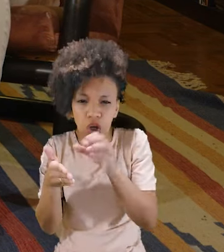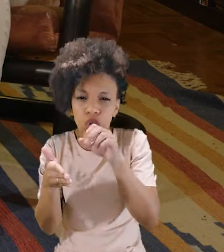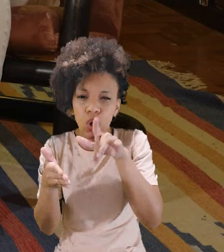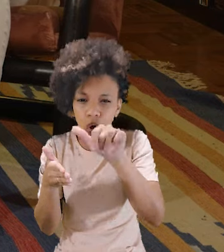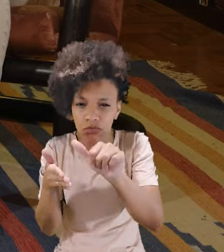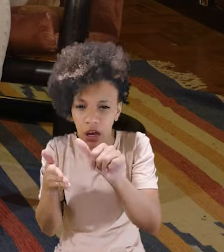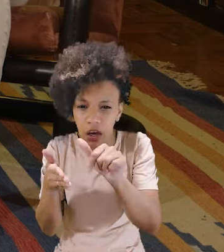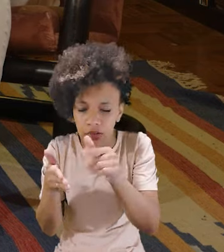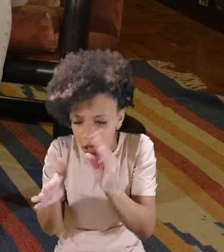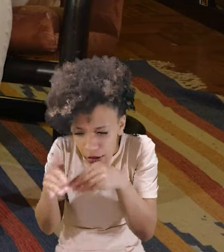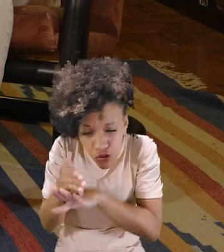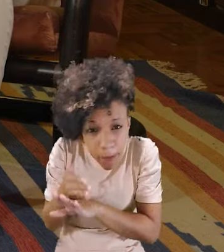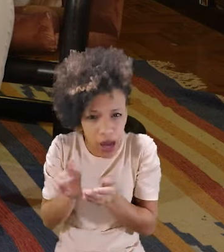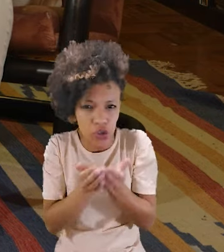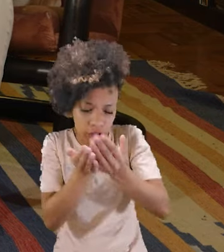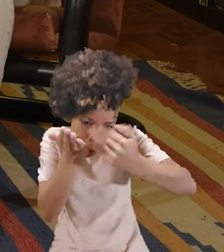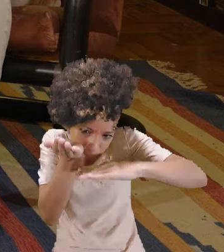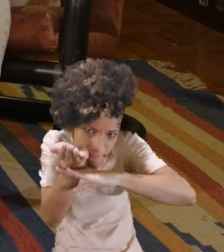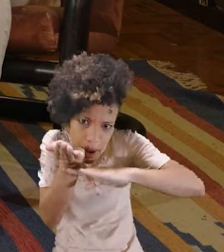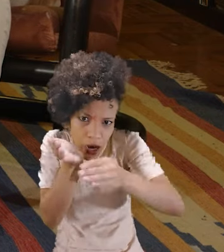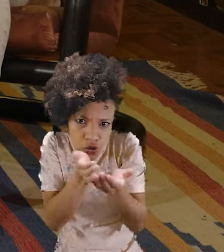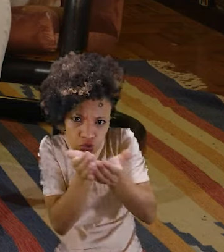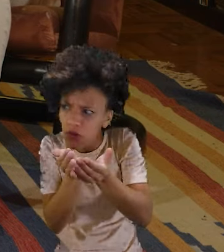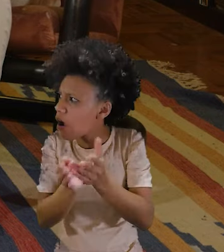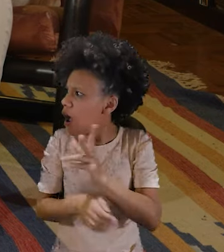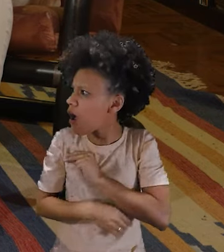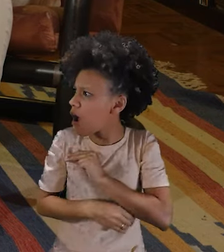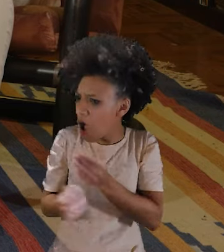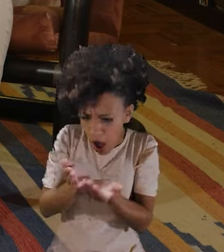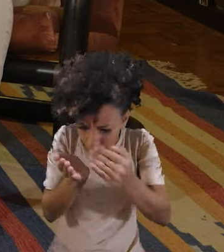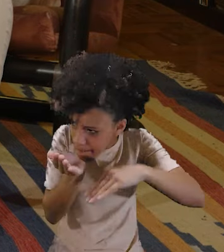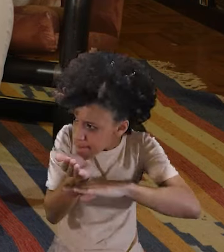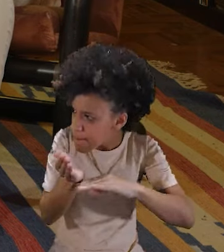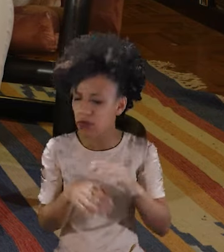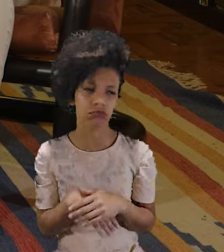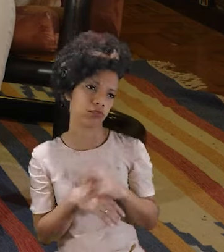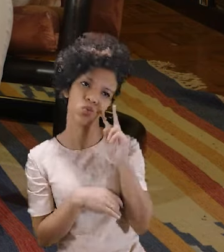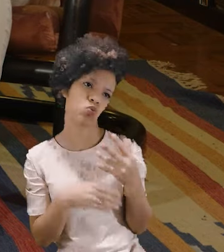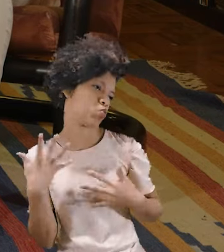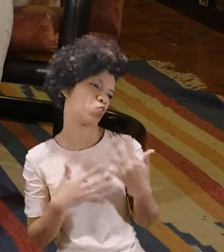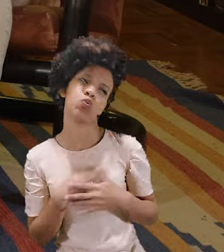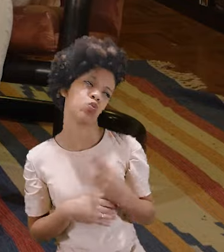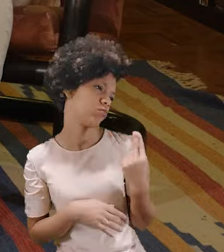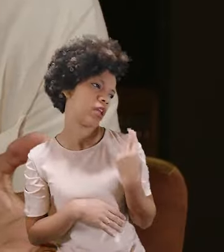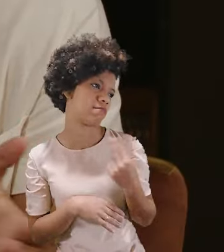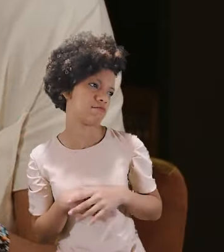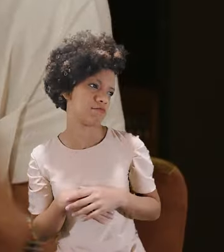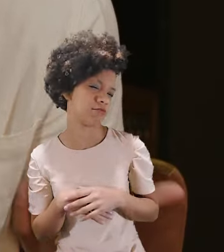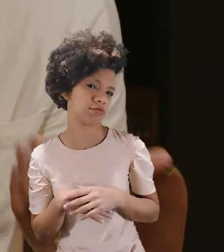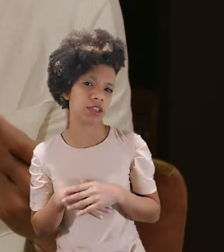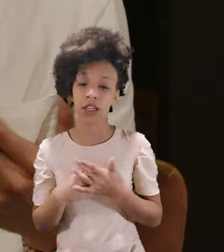debaixo do casco do navio entendeu o prendi ali Talvez o negócio fica ali embaixo já tá melhor a ver né velho tem como